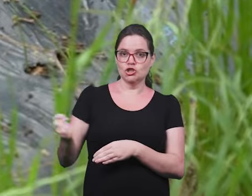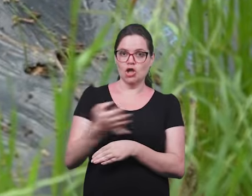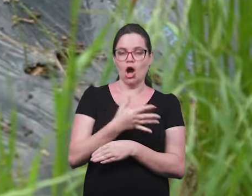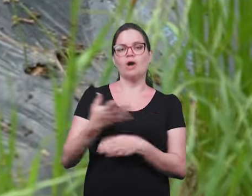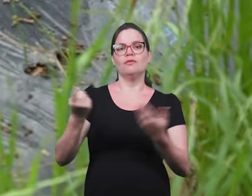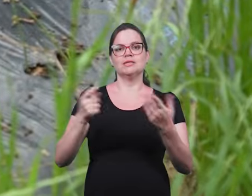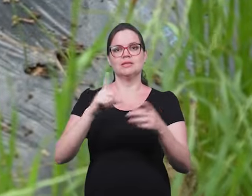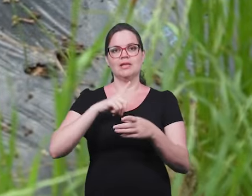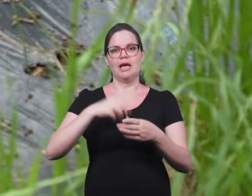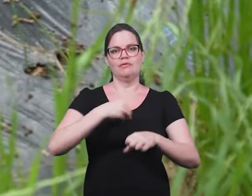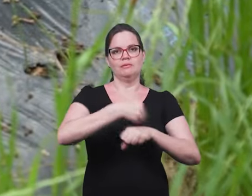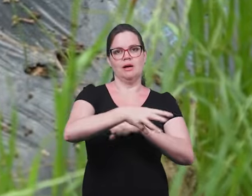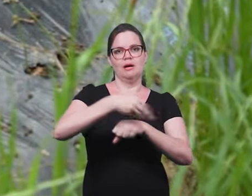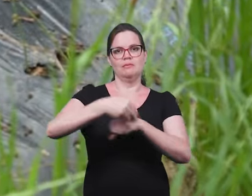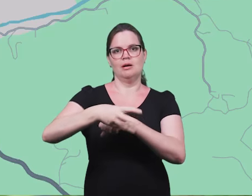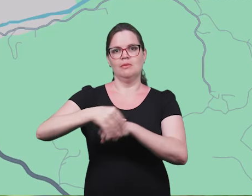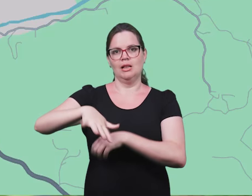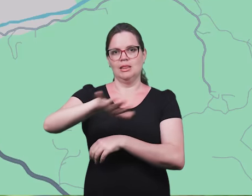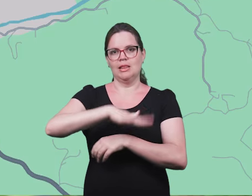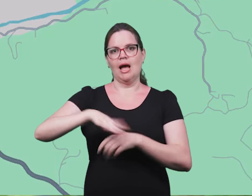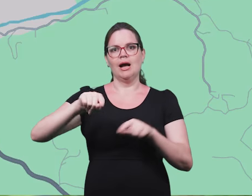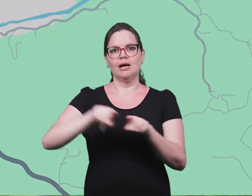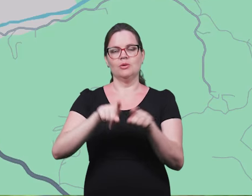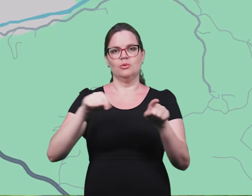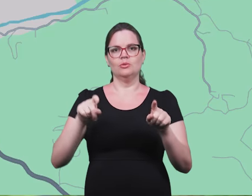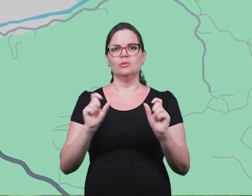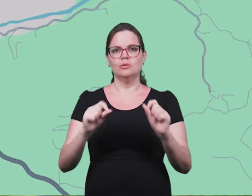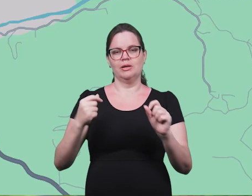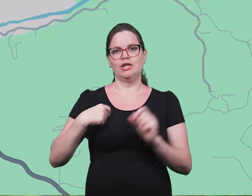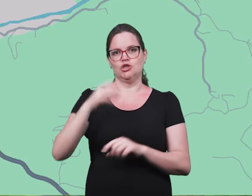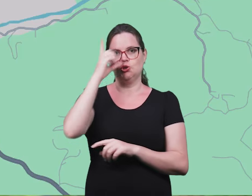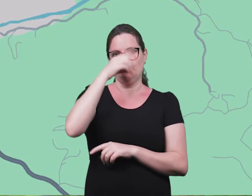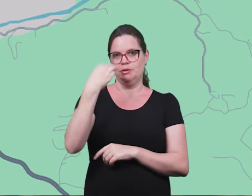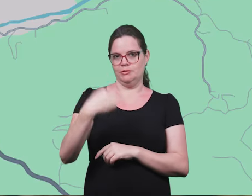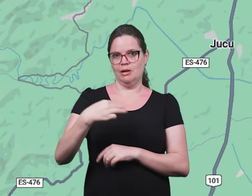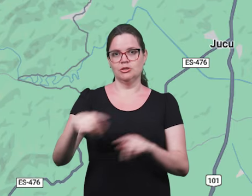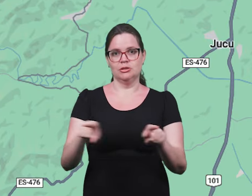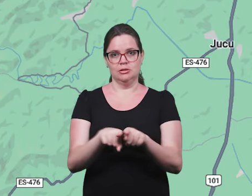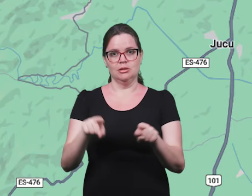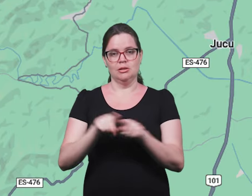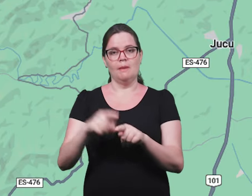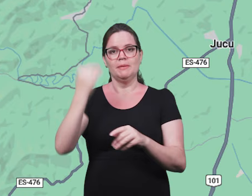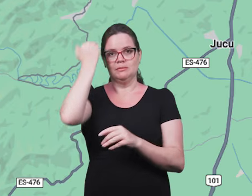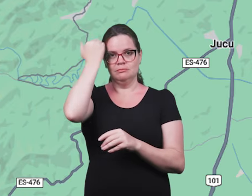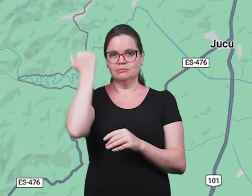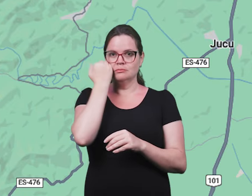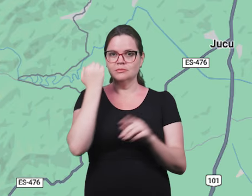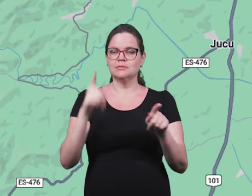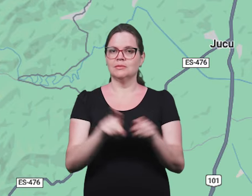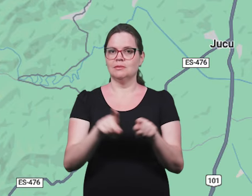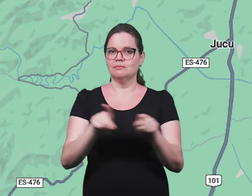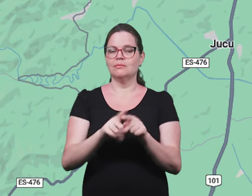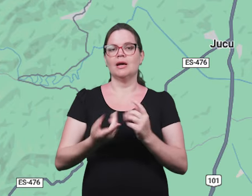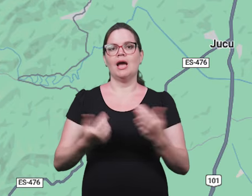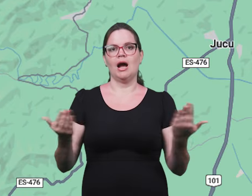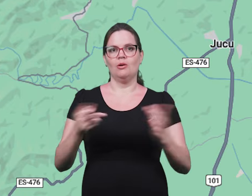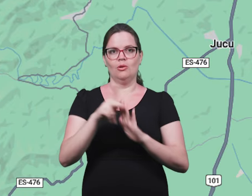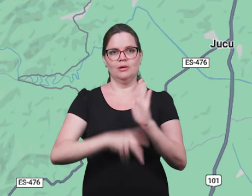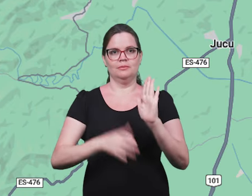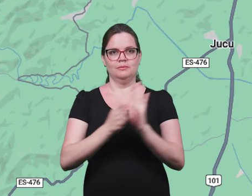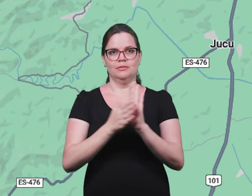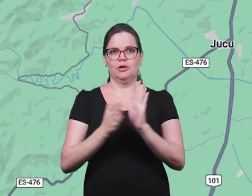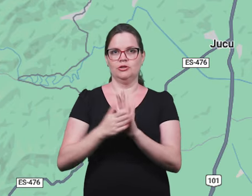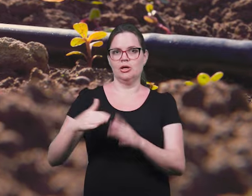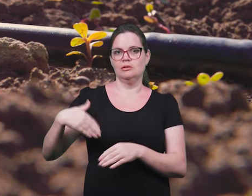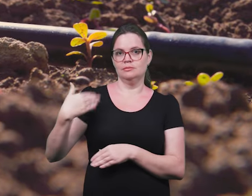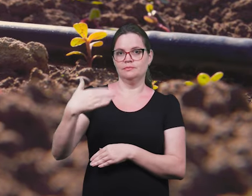foram distribuídas em propriedades de Santa Maria de Jetibá e Domingos Martins, na região serrana. Agora, o projeto avança para uma